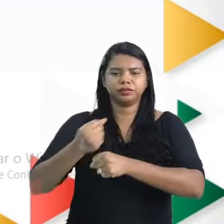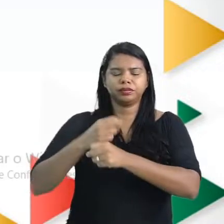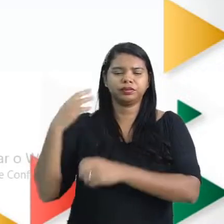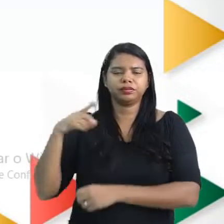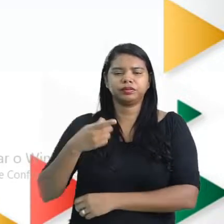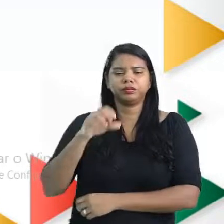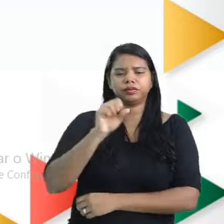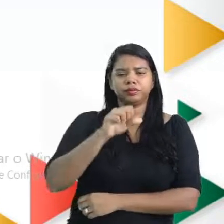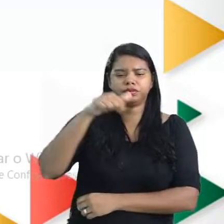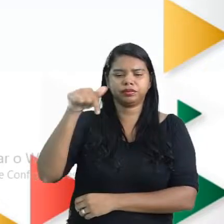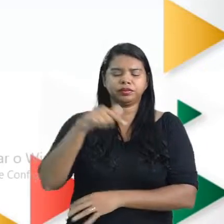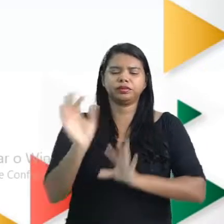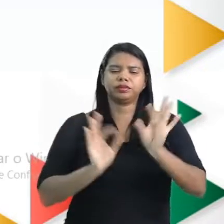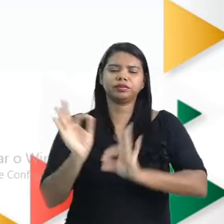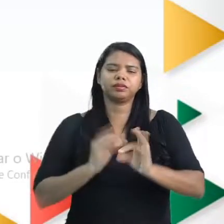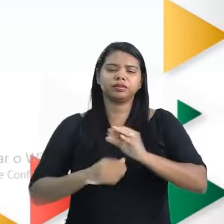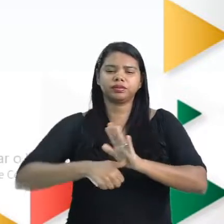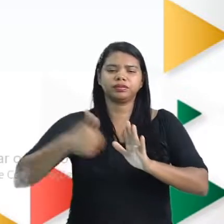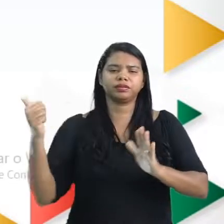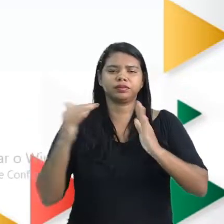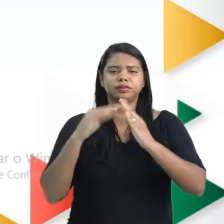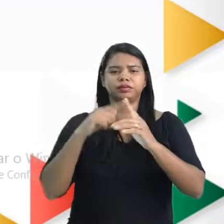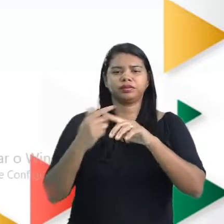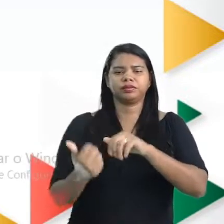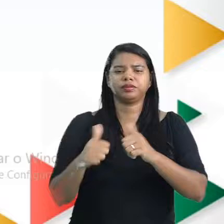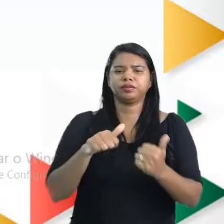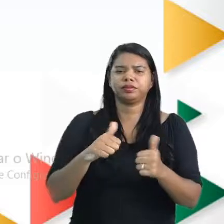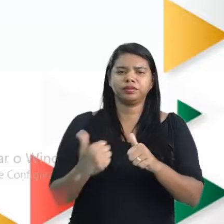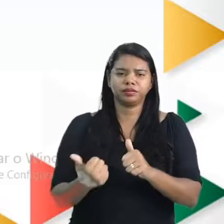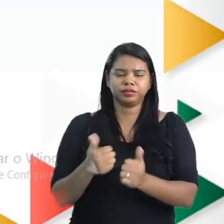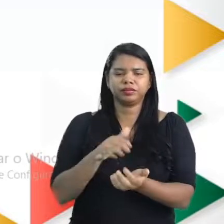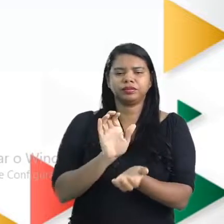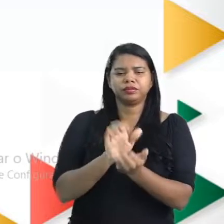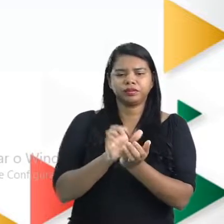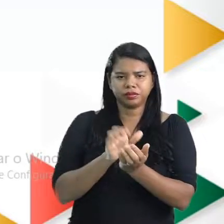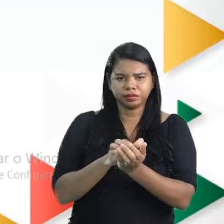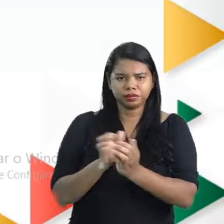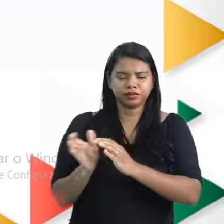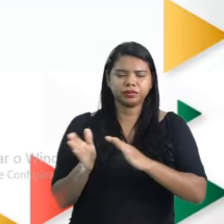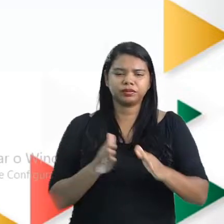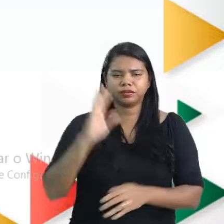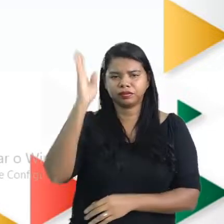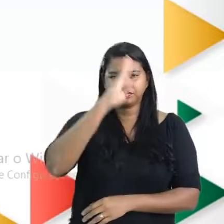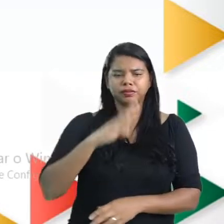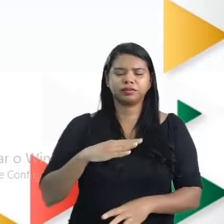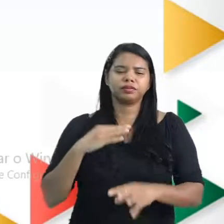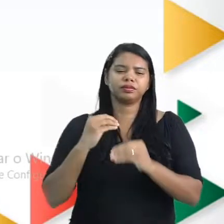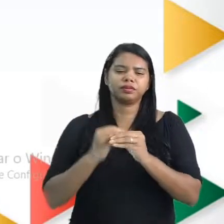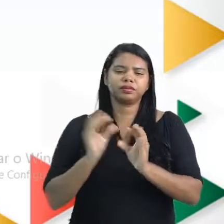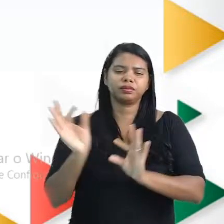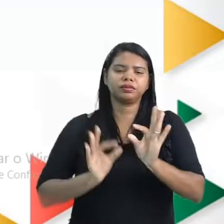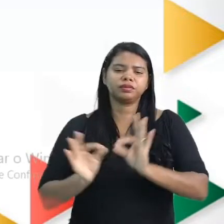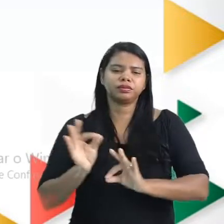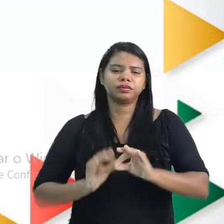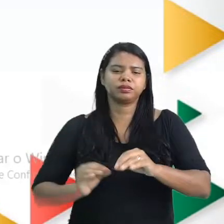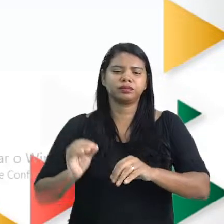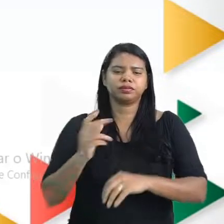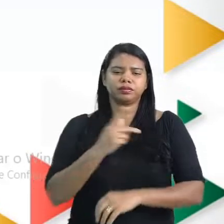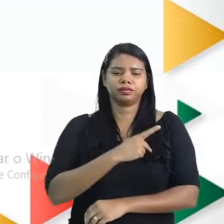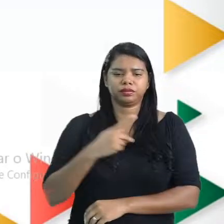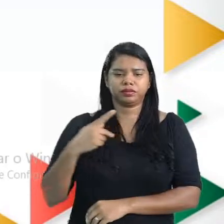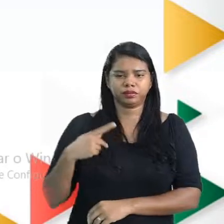1871, foi organizada a primeira igreja batista em solo brasileiro, sob a coordenação do